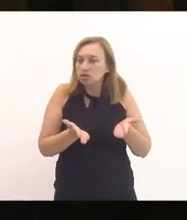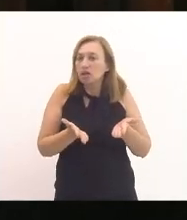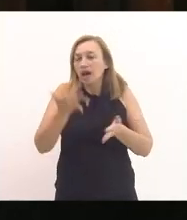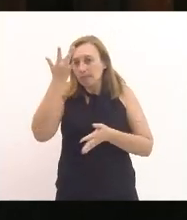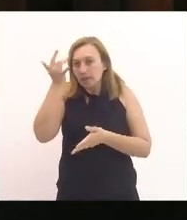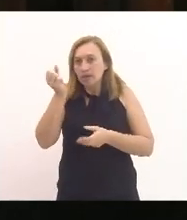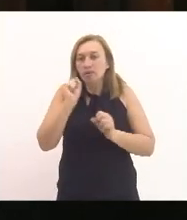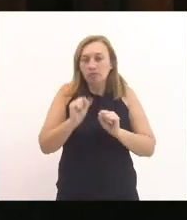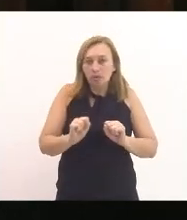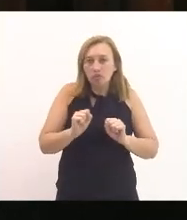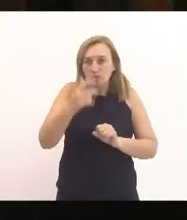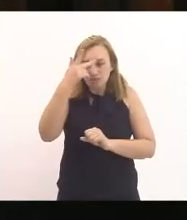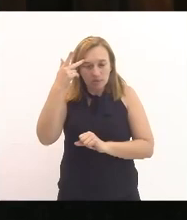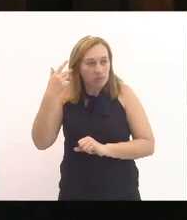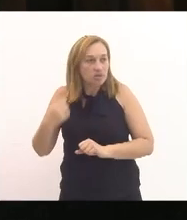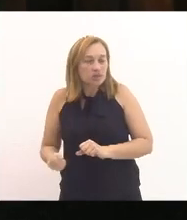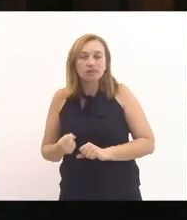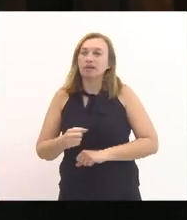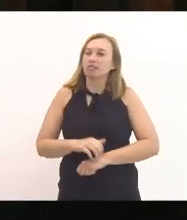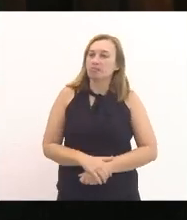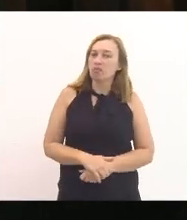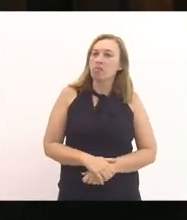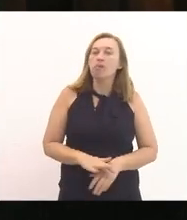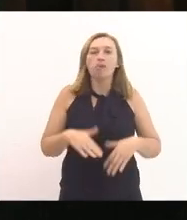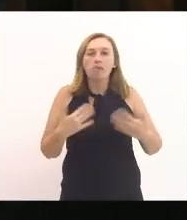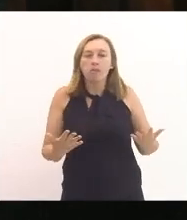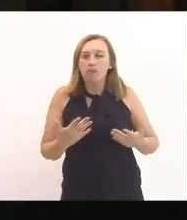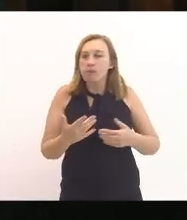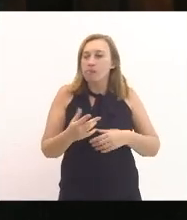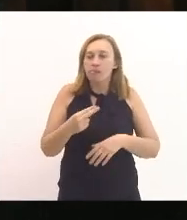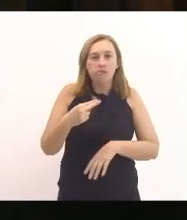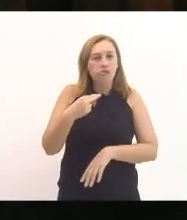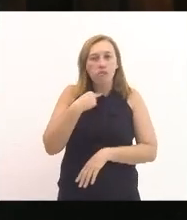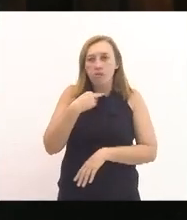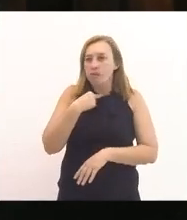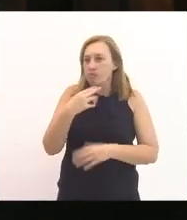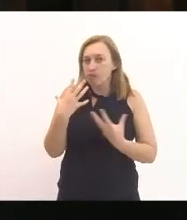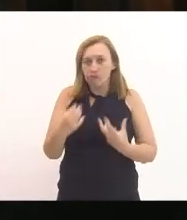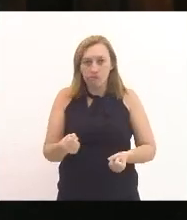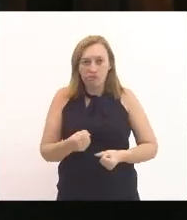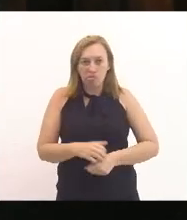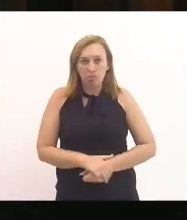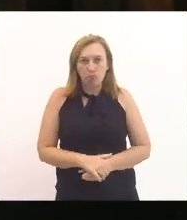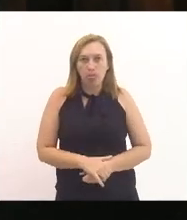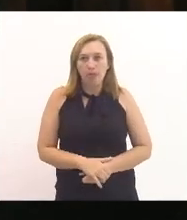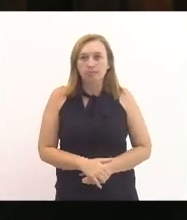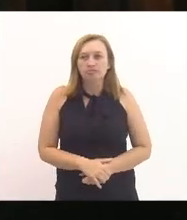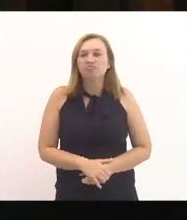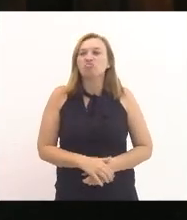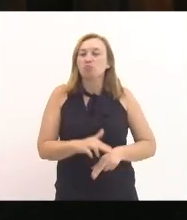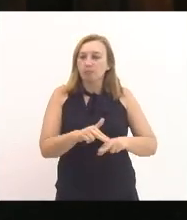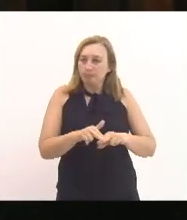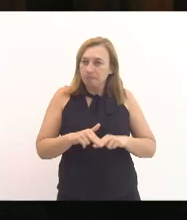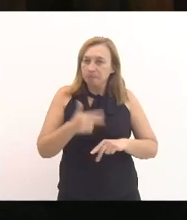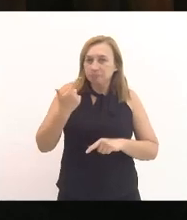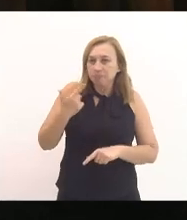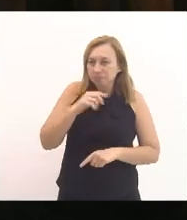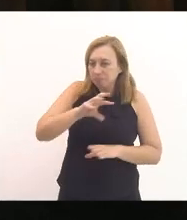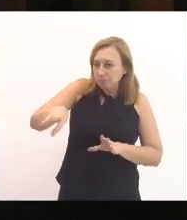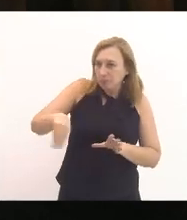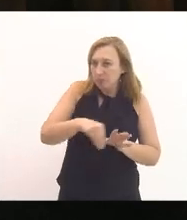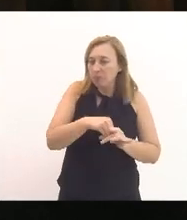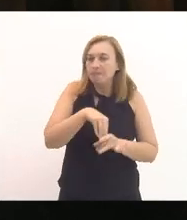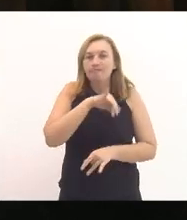hoje o veterano de amanhã bom então não podemos concordar com isso Ah e por isso eu conseguimos